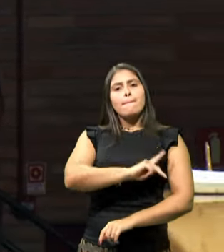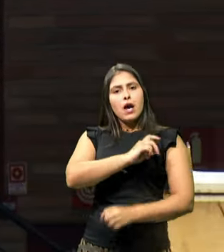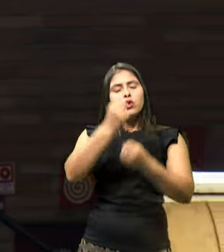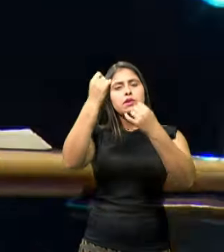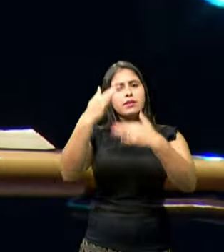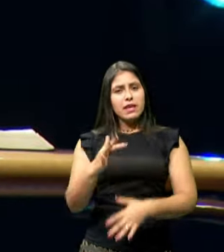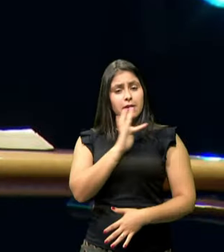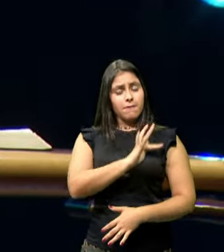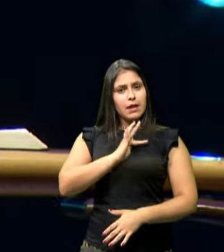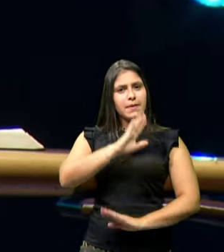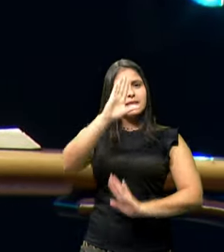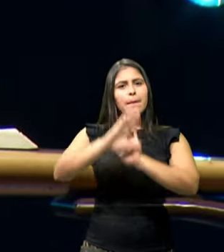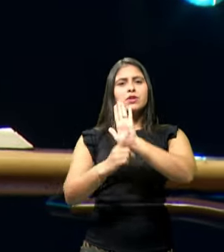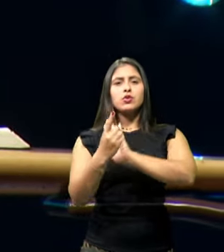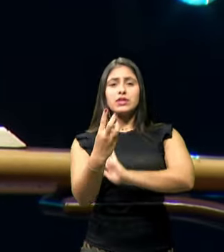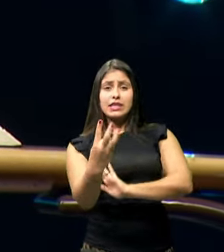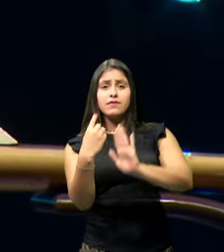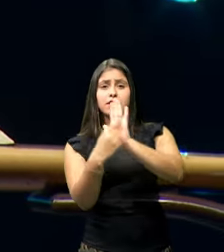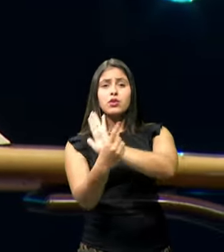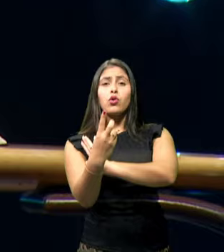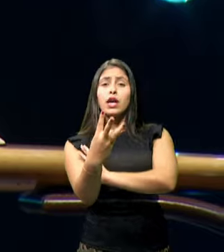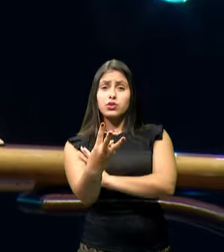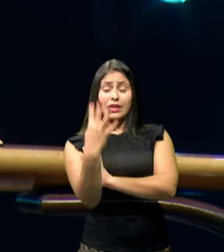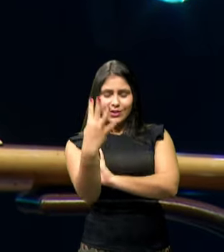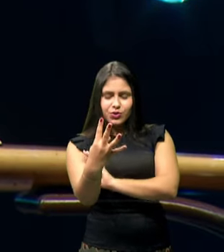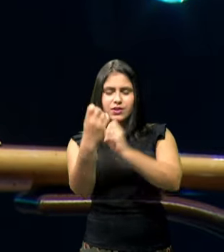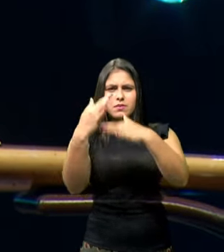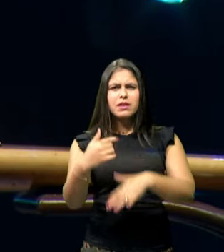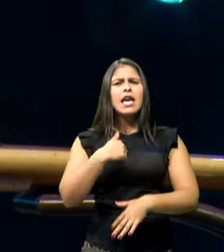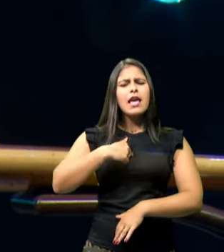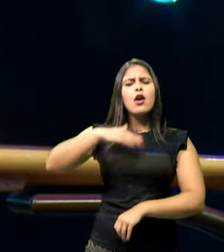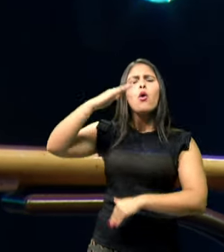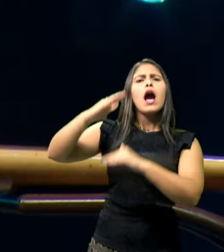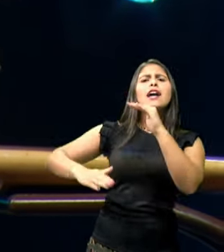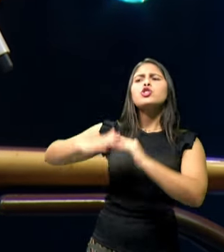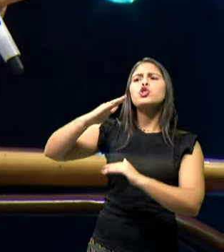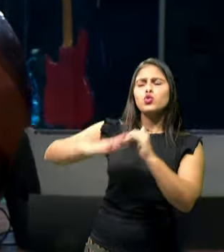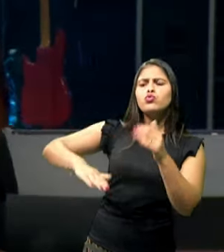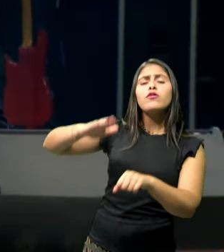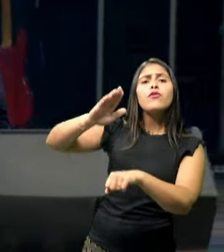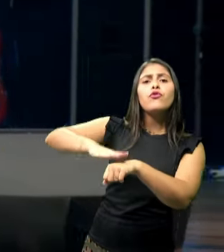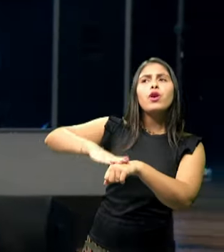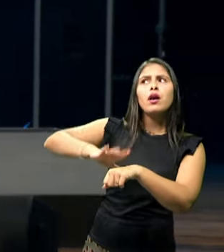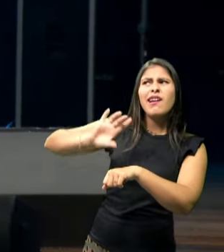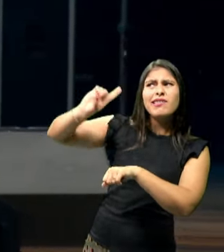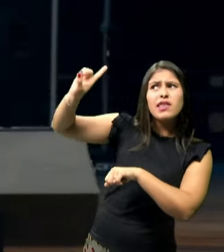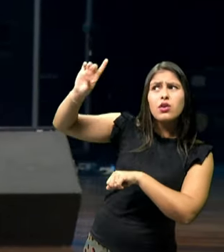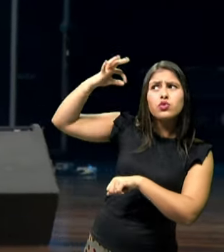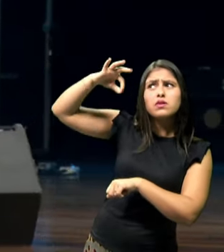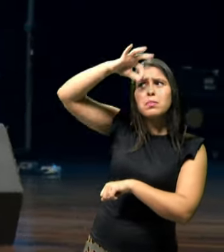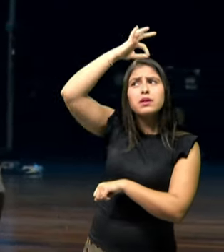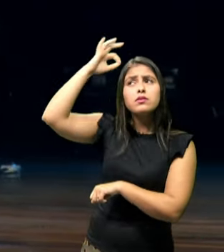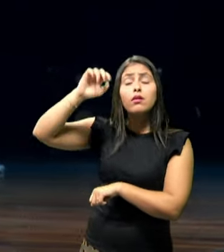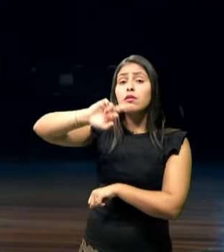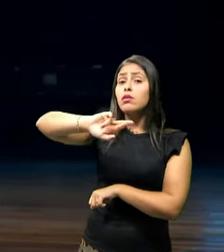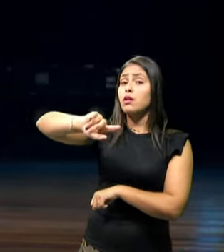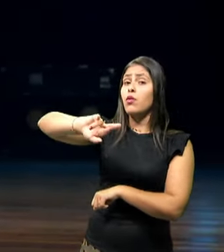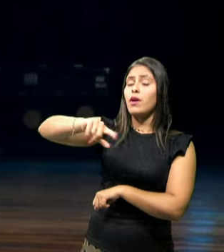e 14. Uma coisa eu faço. Não é Deus, não é o Espírito Santo.